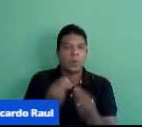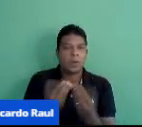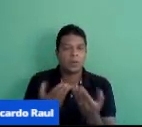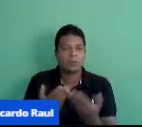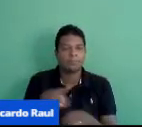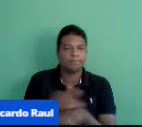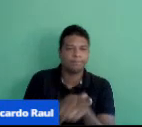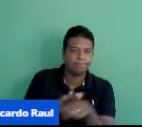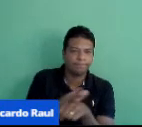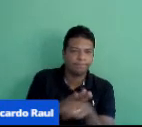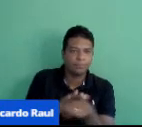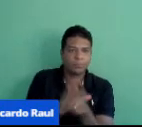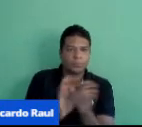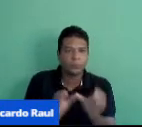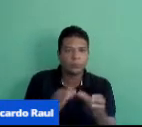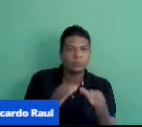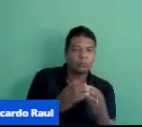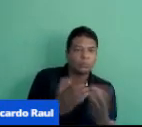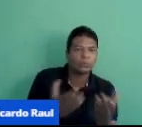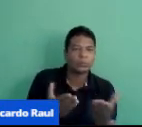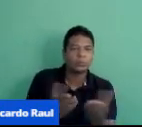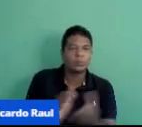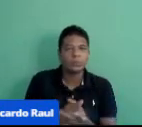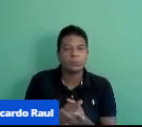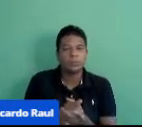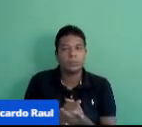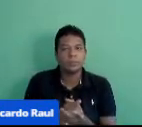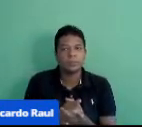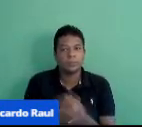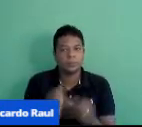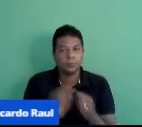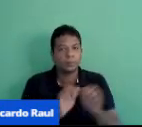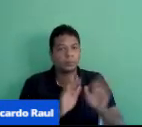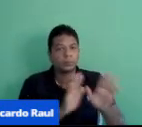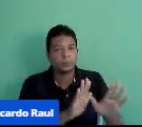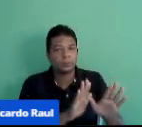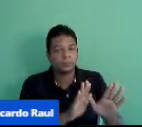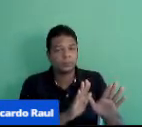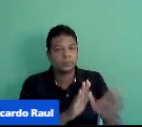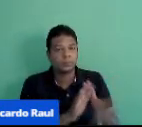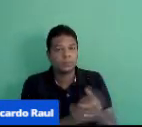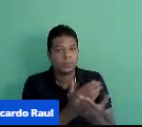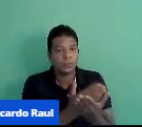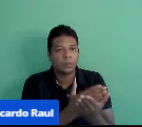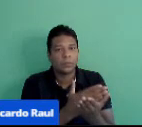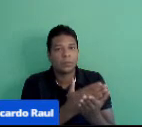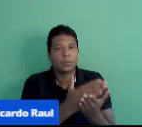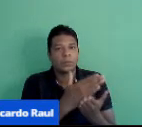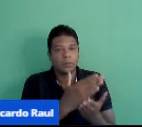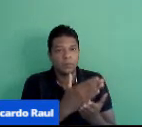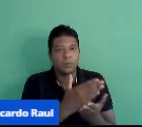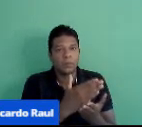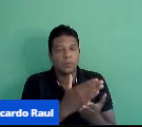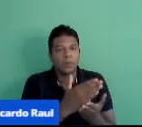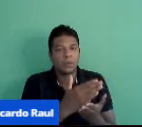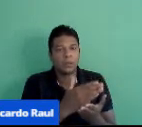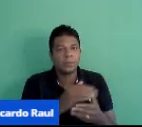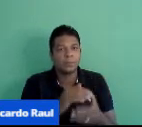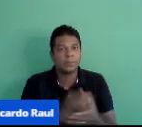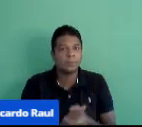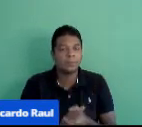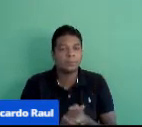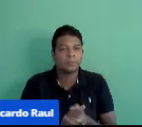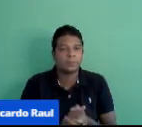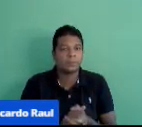na equipe, a gente pensou nisso, né? Vamos deixar essa questão das operações, a gente faz um pouco aqui no início, né? Se trabalha alguma coisa, né?